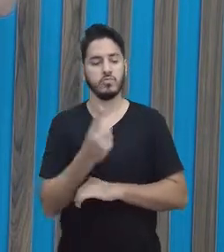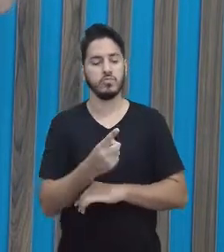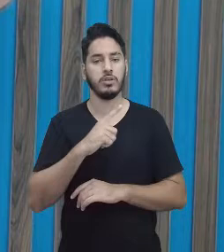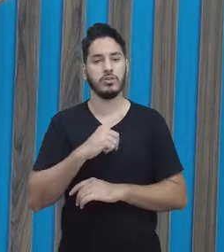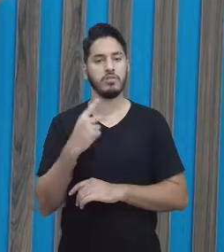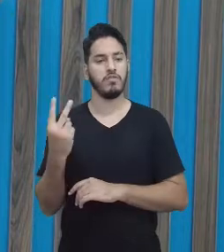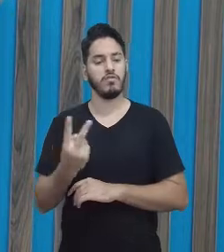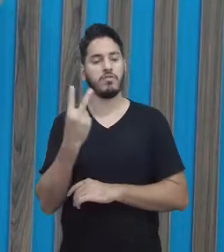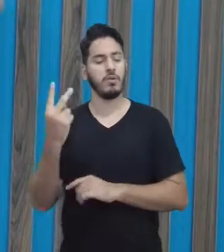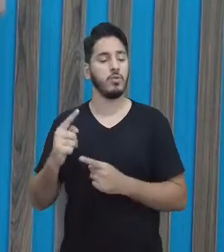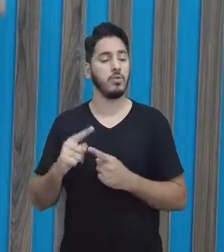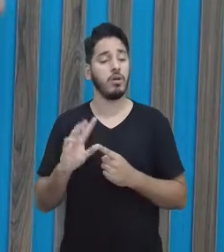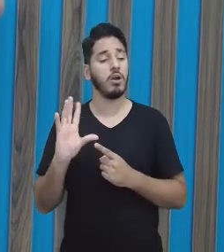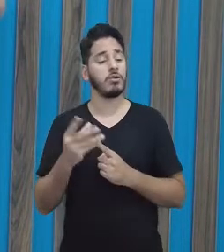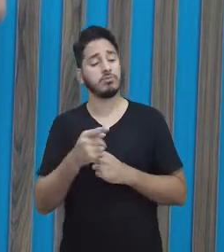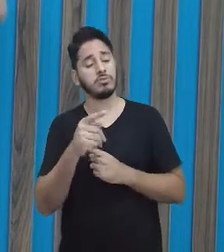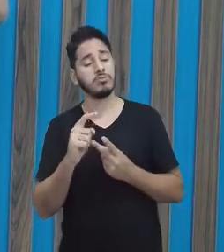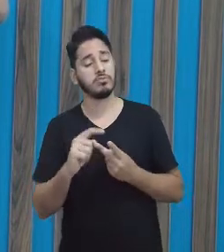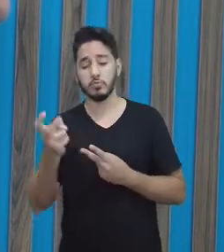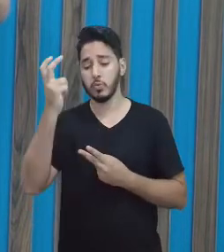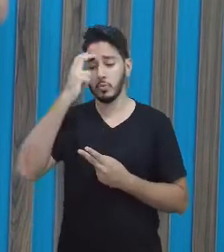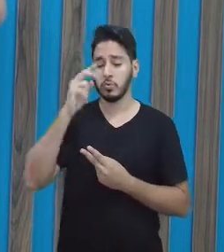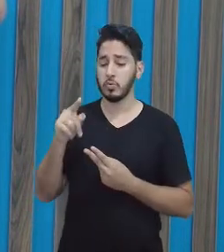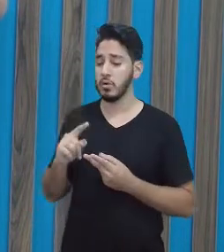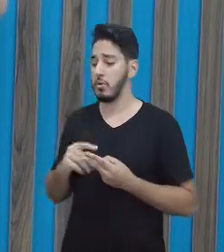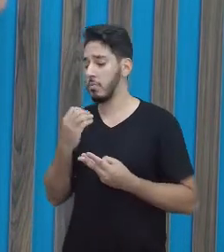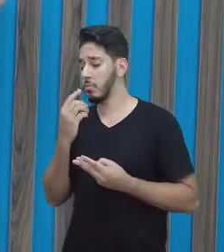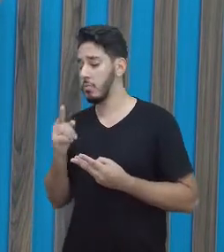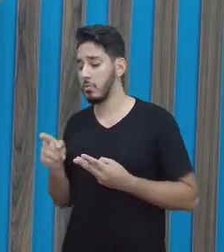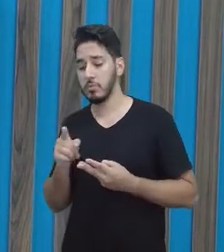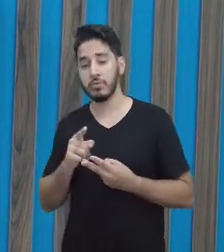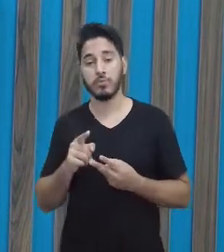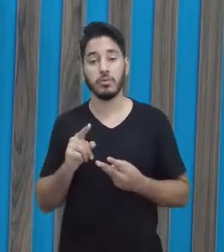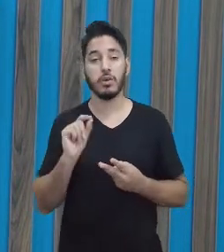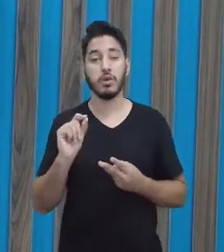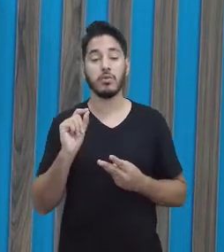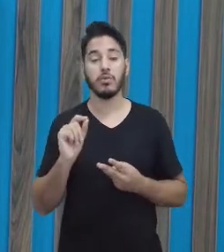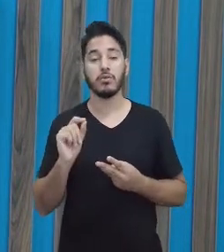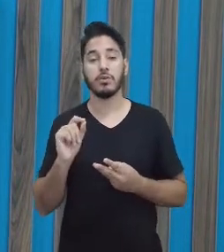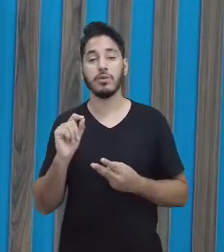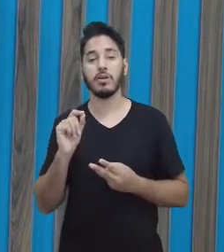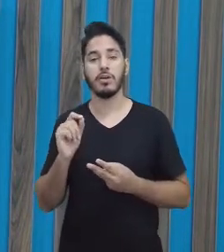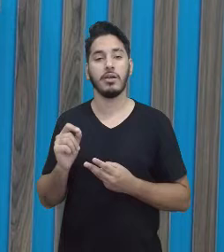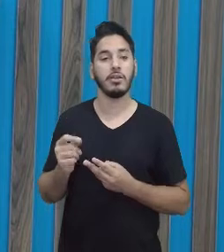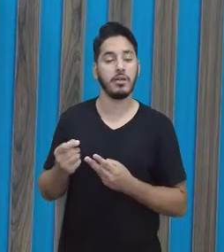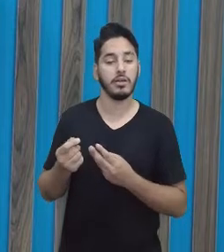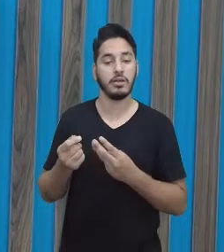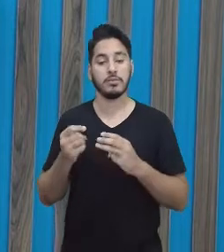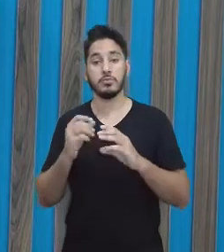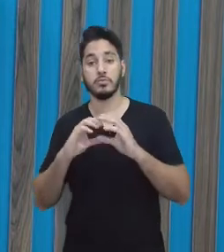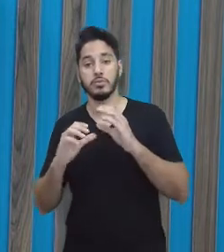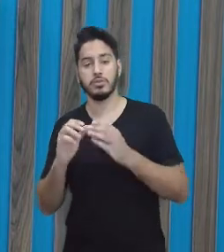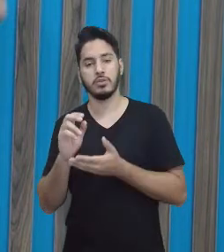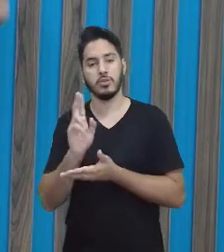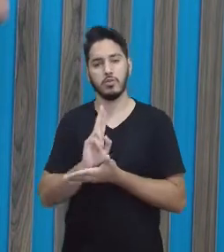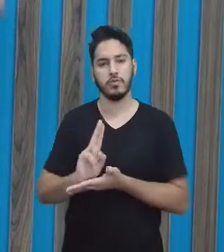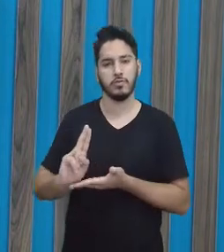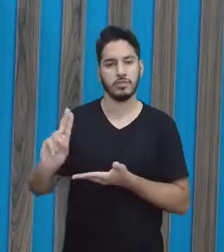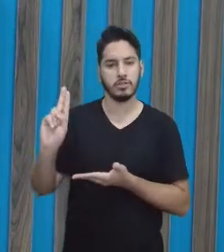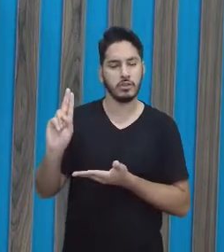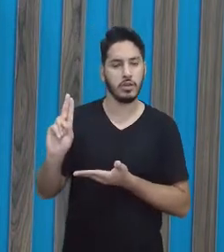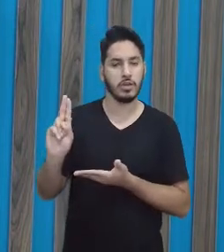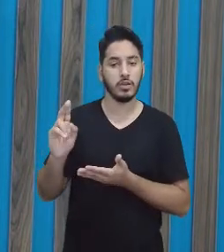valor artístico, valor cultural, eram os meios de comunicação, as universidades,